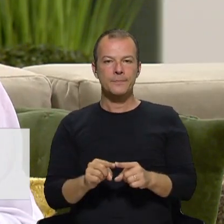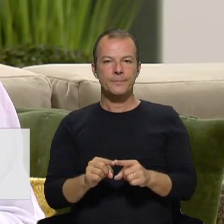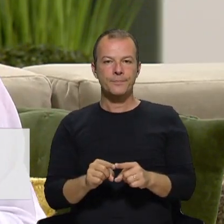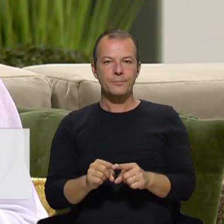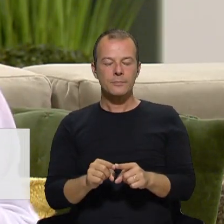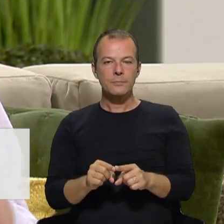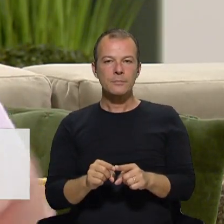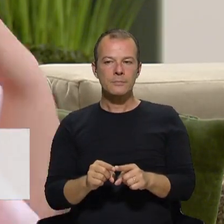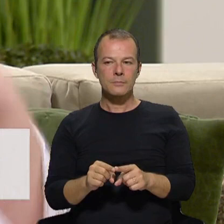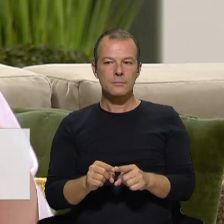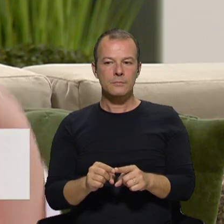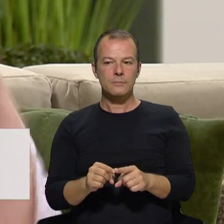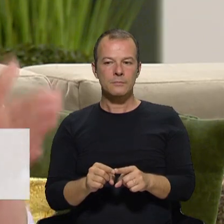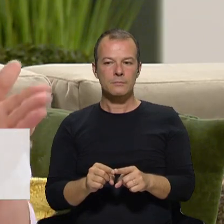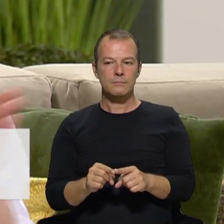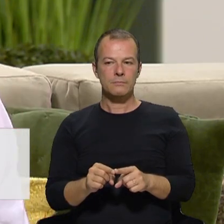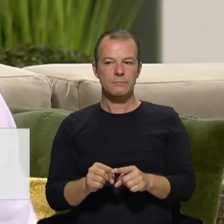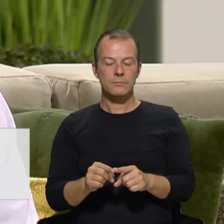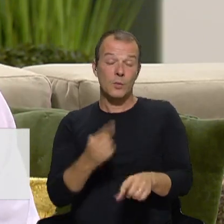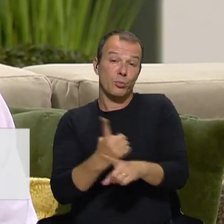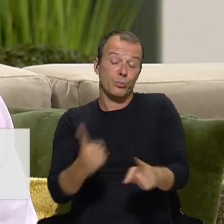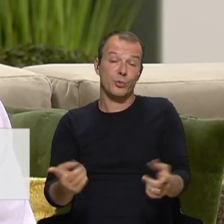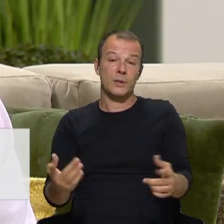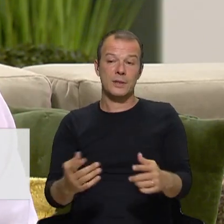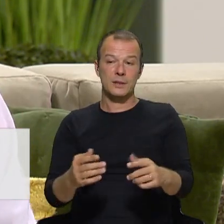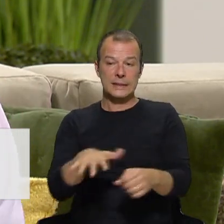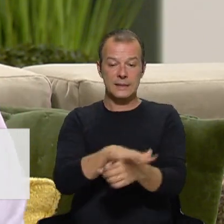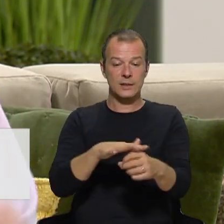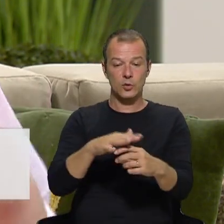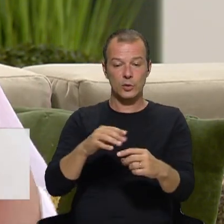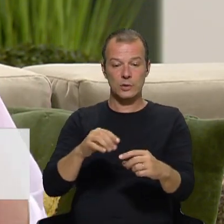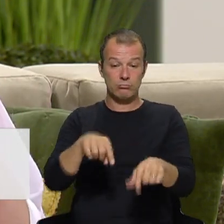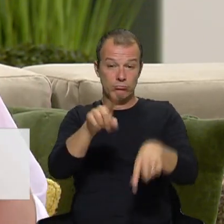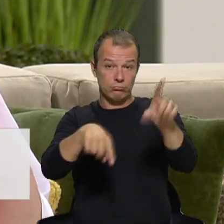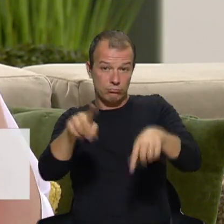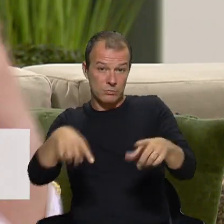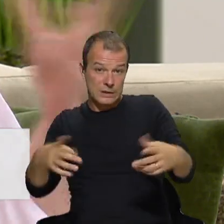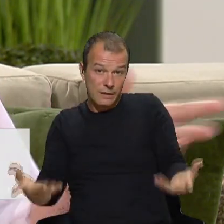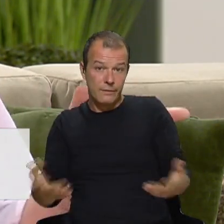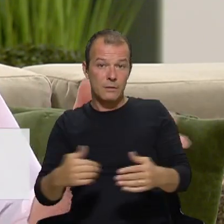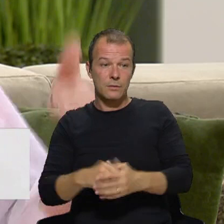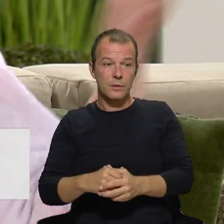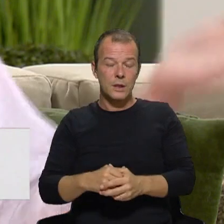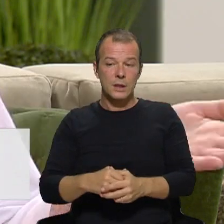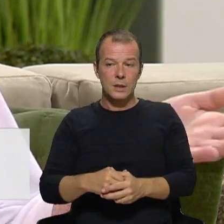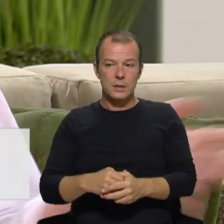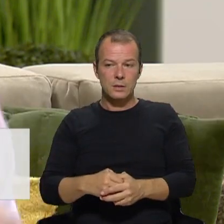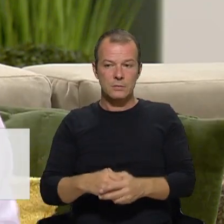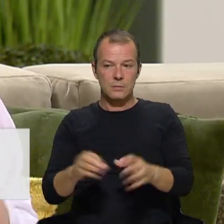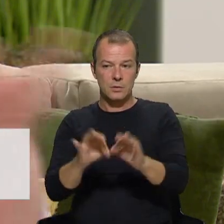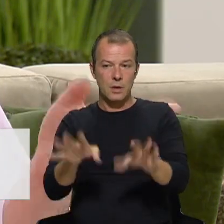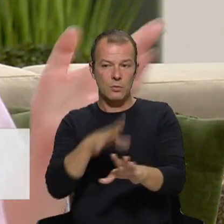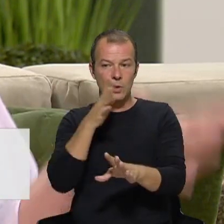de ser instável estes momentos, não é? Que se acentuam justamente, como eu